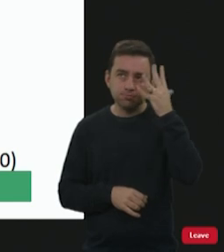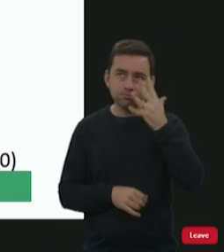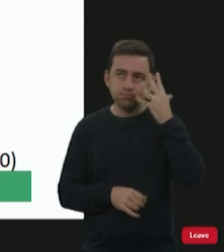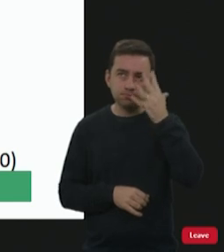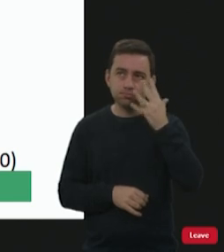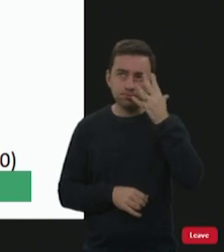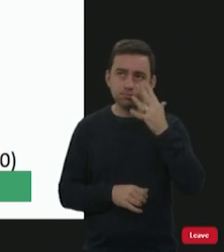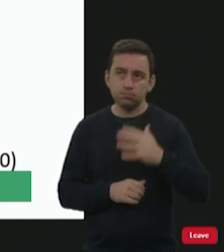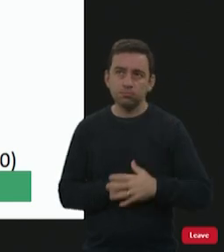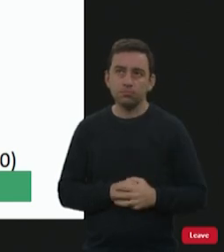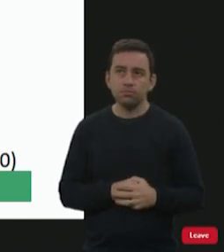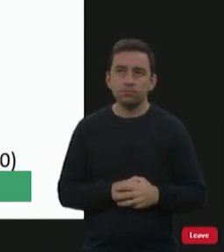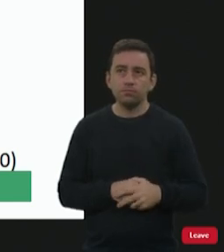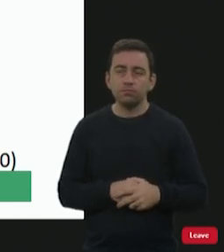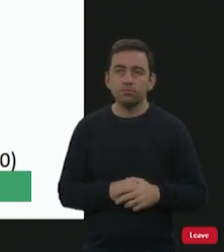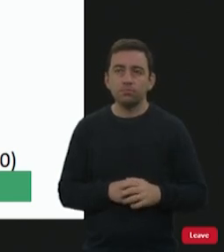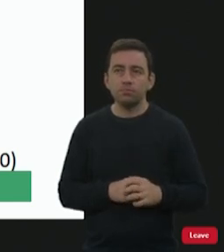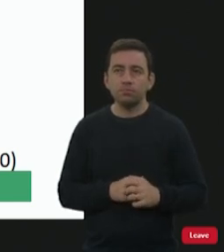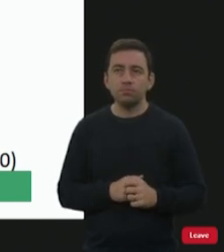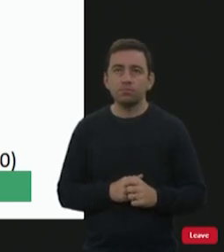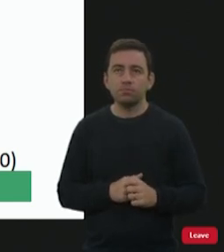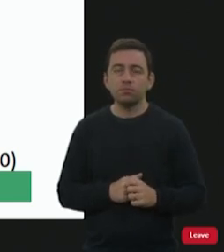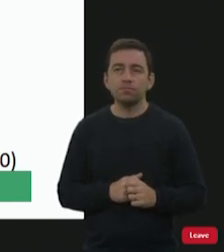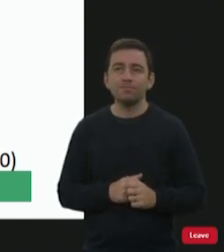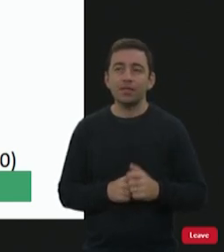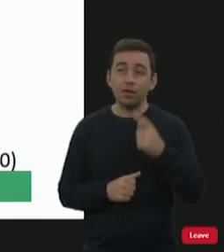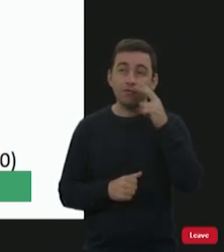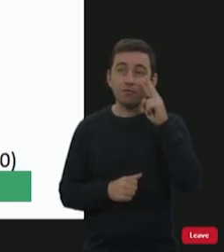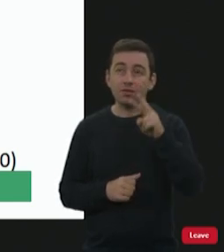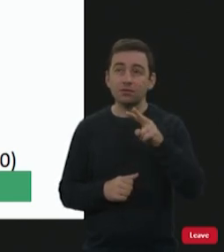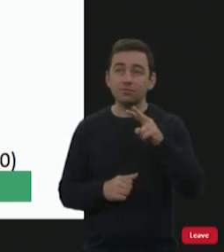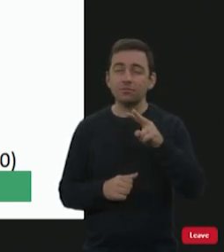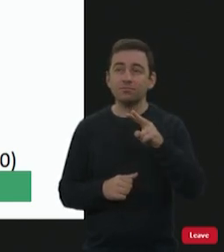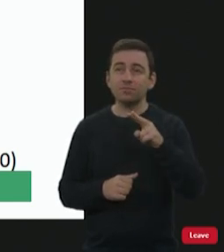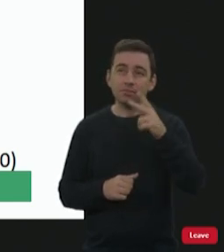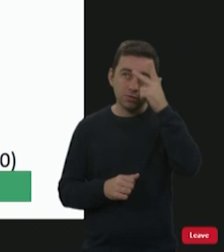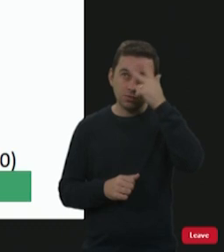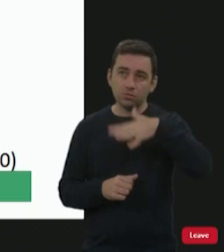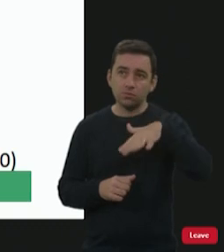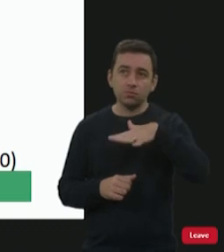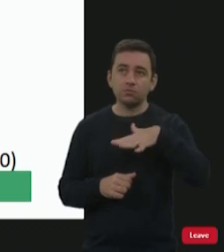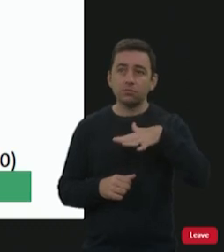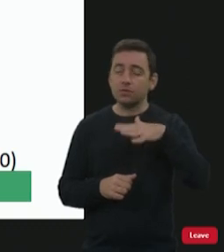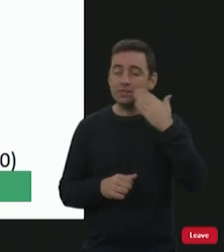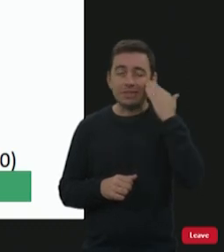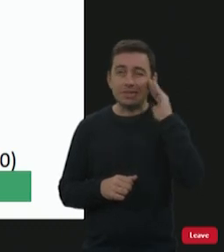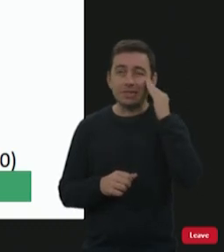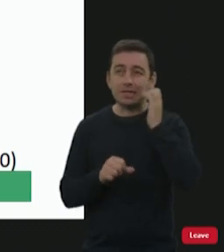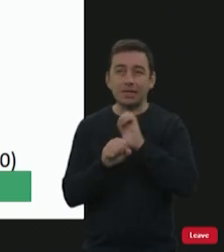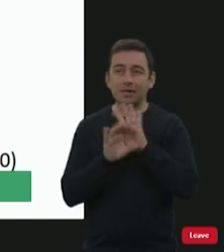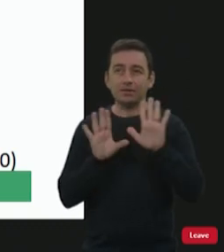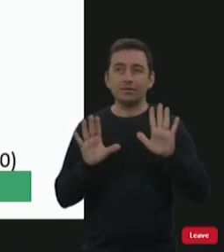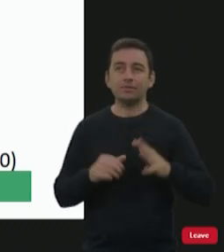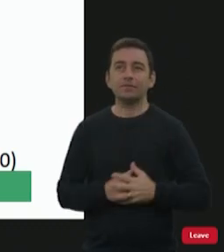Porque dessa maneira, eu estou aqui olhando para a plateia e eu estou com vergonha, porque eles não estão conseguindo entender.